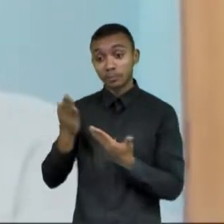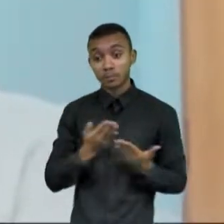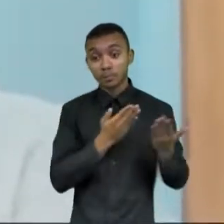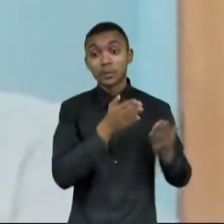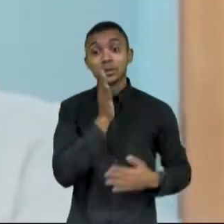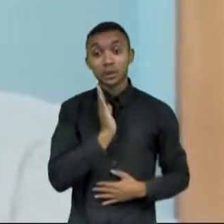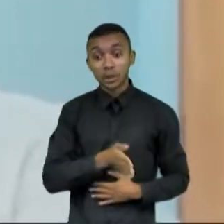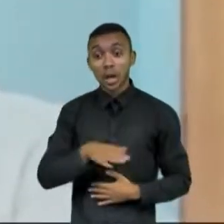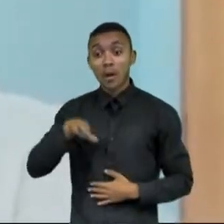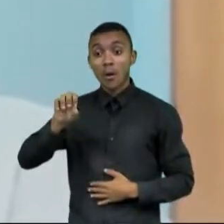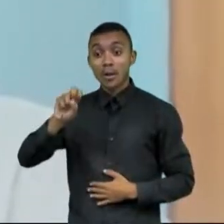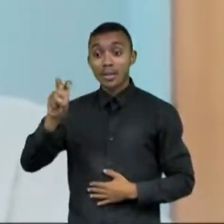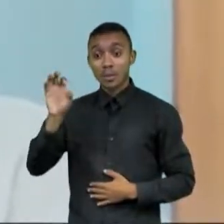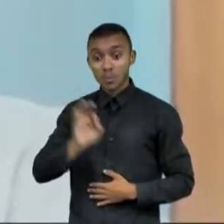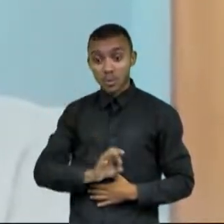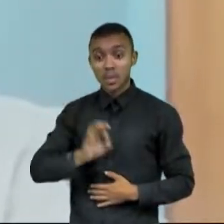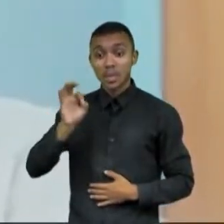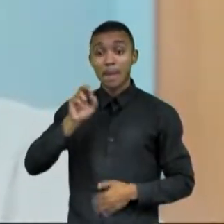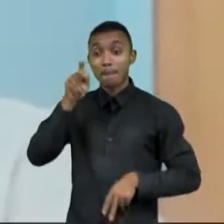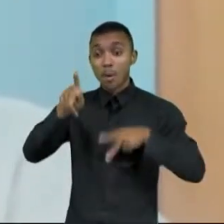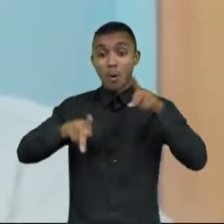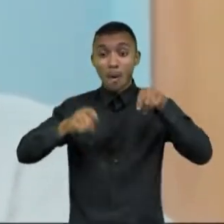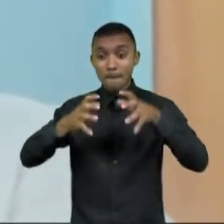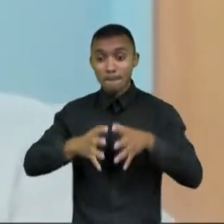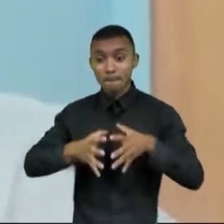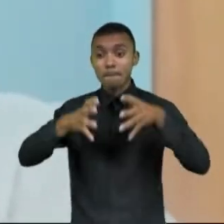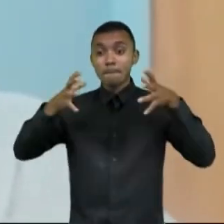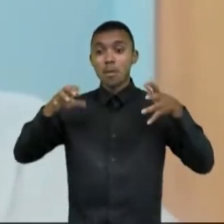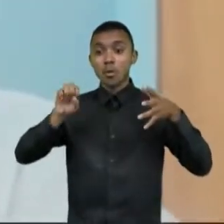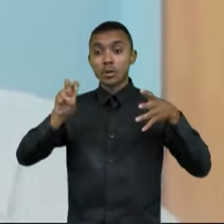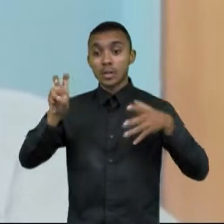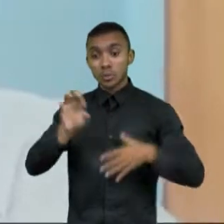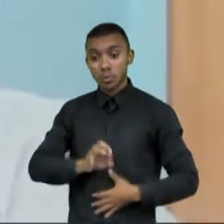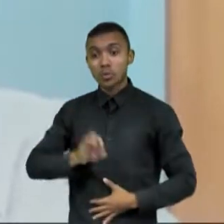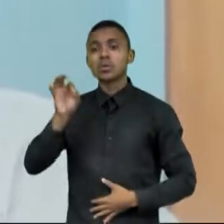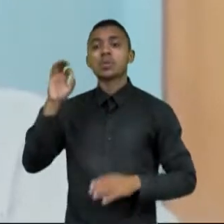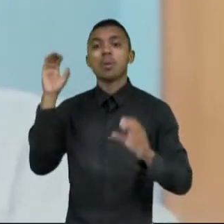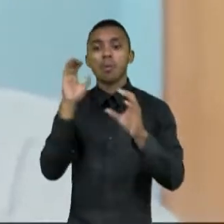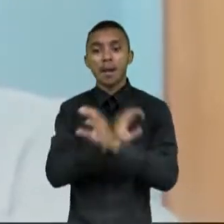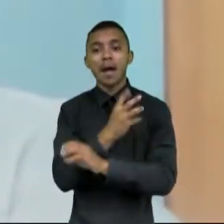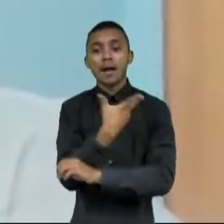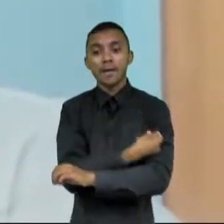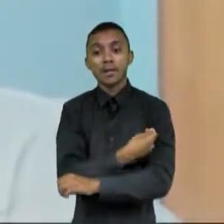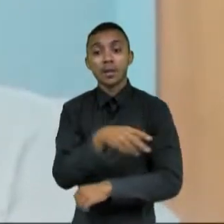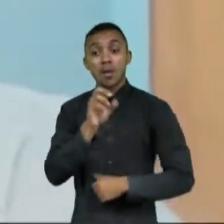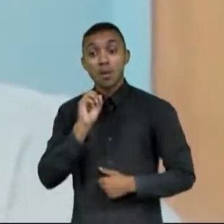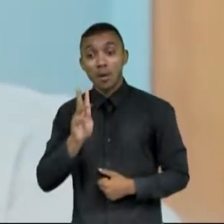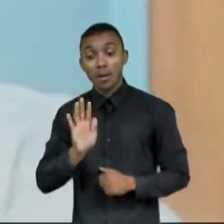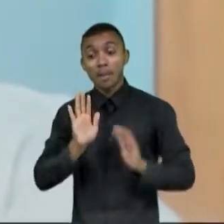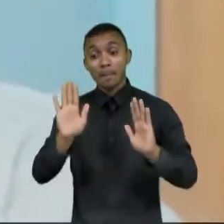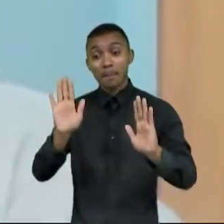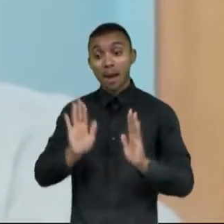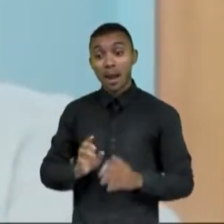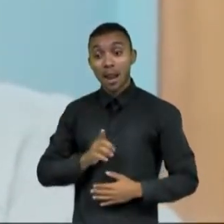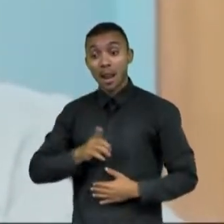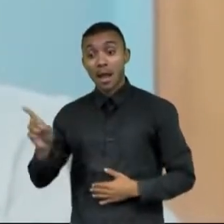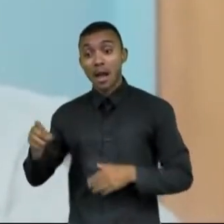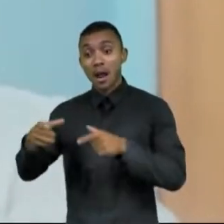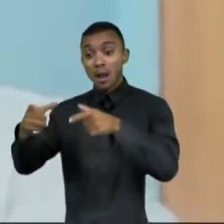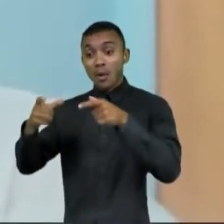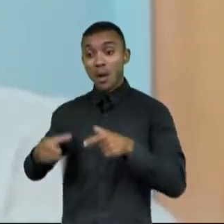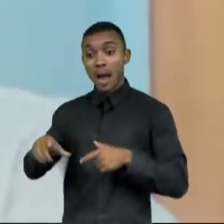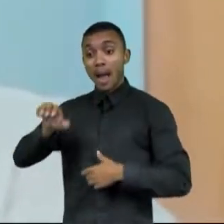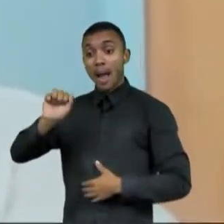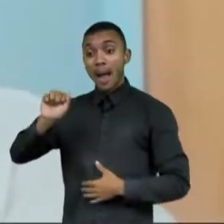de 85% da sua população com a cobertura vacinal completa. Enquanto isso, o estado do Amapá está com